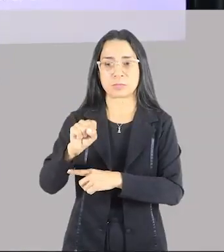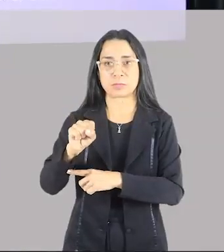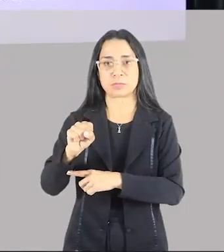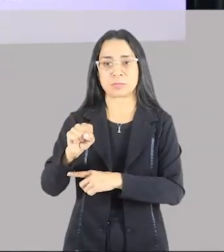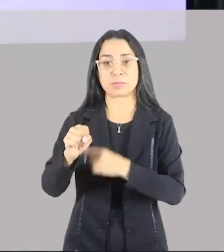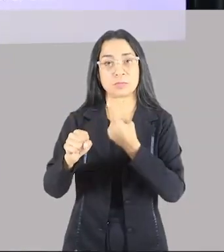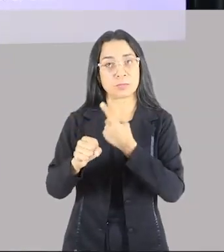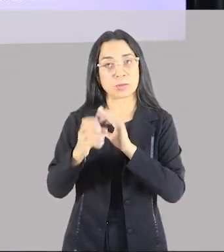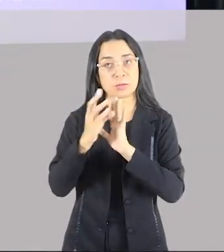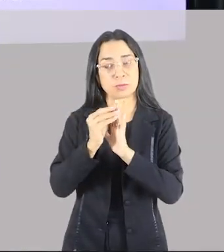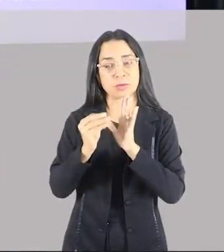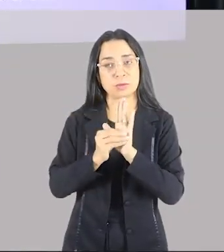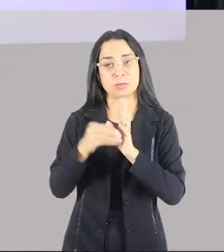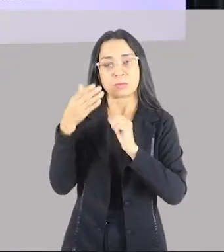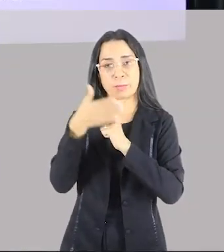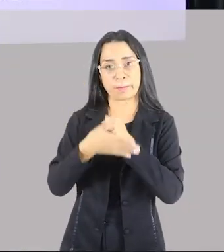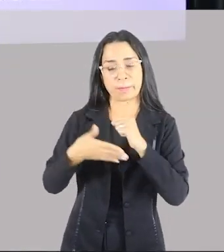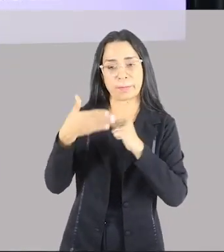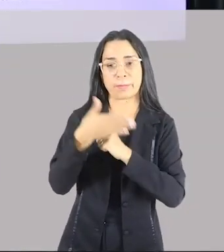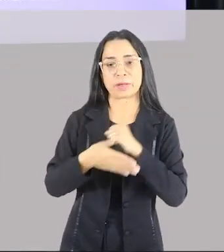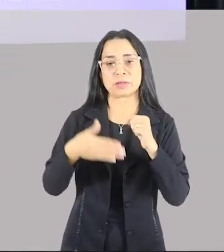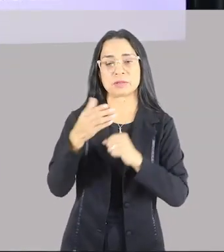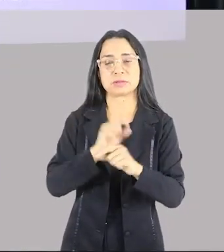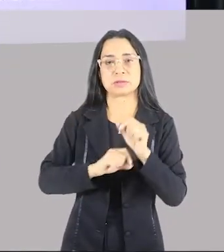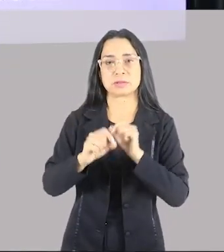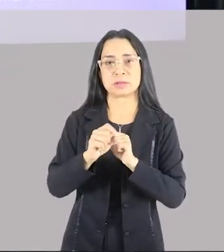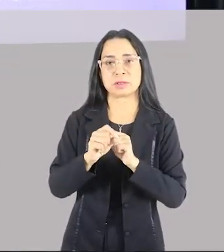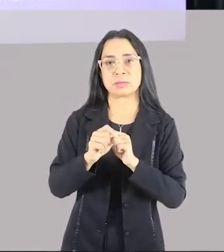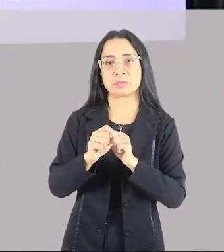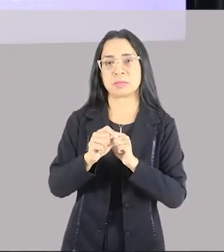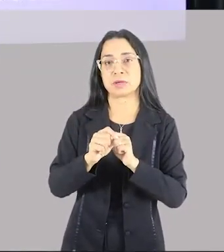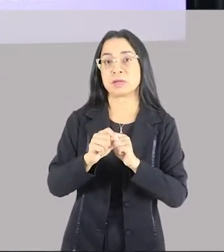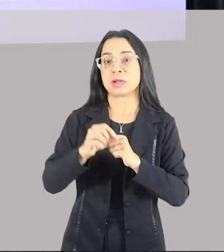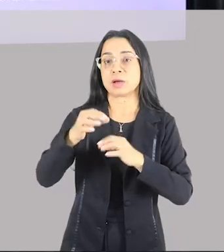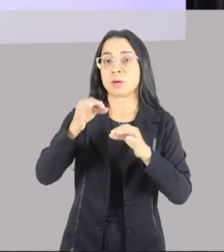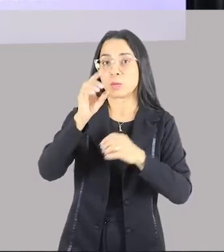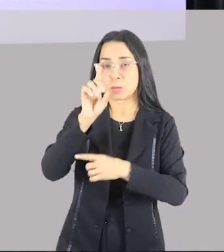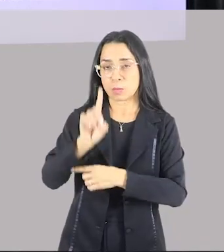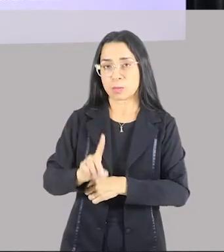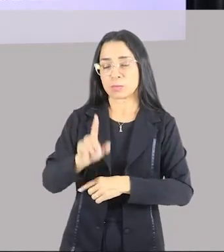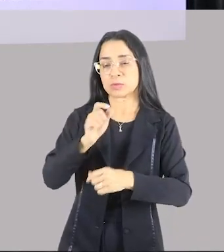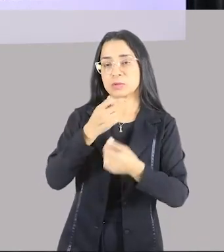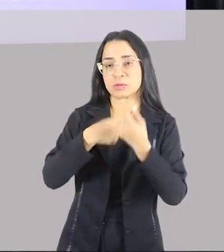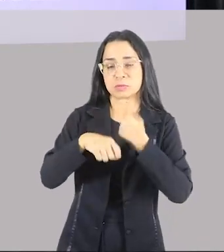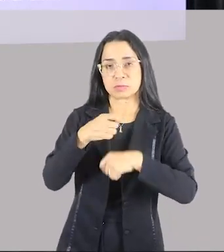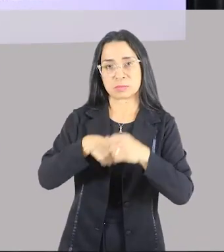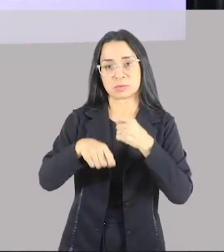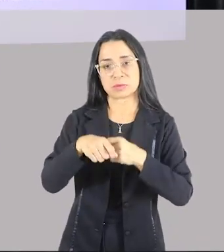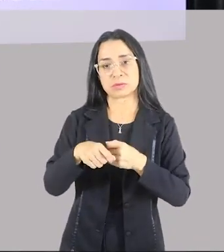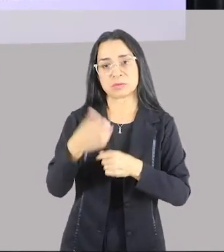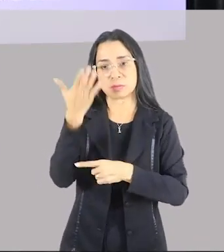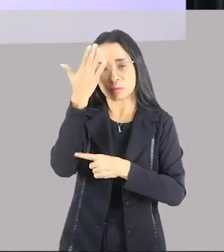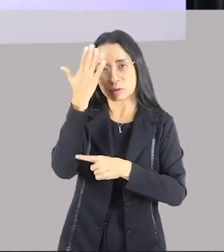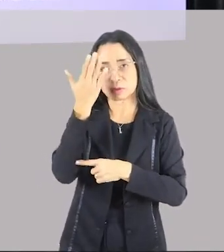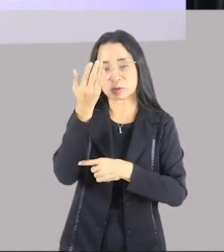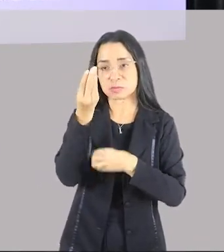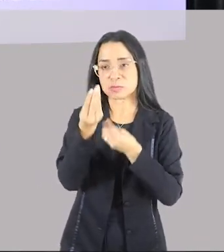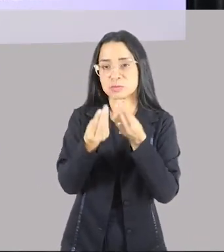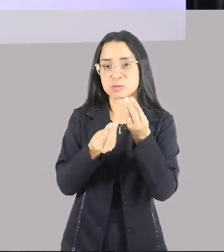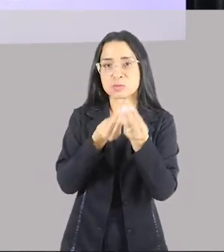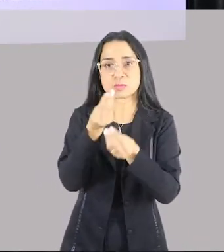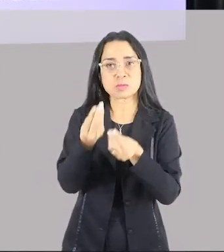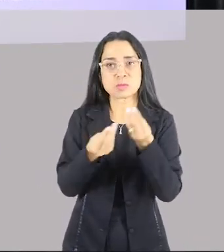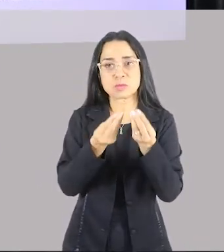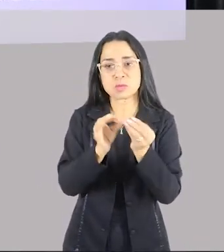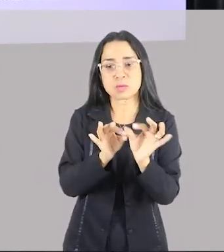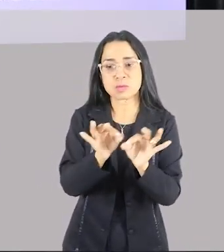sua atuação como servidor público. Ele é basilar para o entendimento de como funciona o direito administrativo na